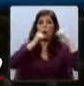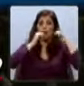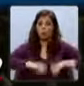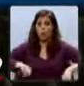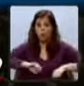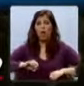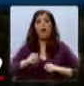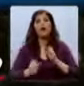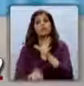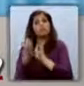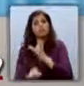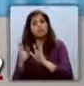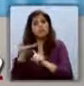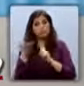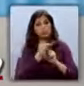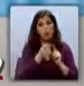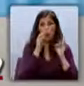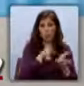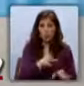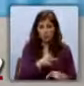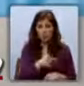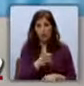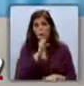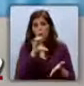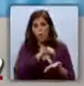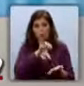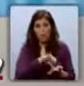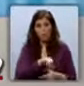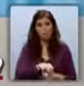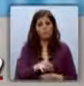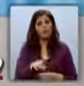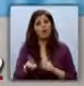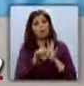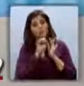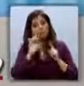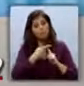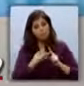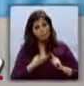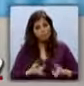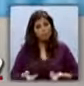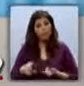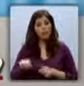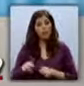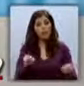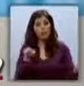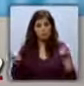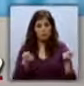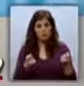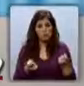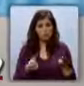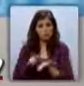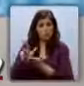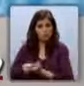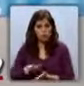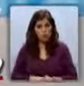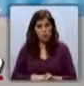sanções contra o Irão. Additional sanctions or restrictive legislation enacted during the negotiation would